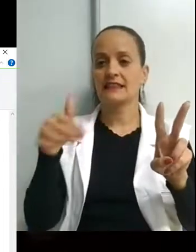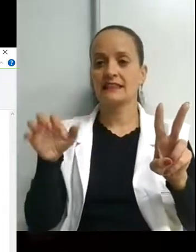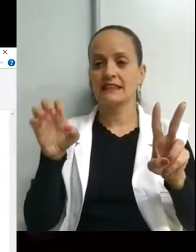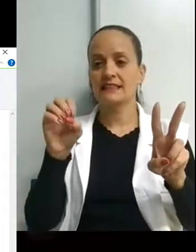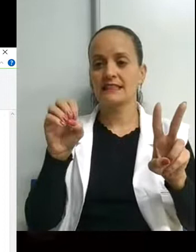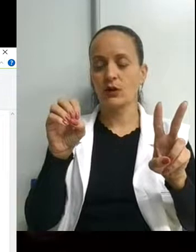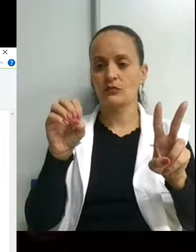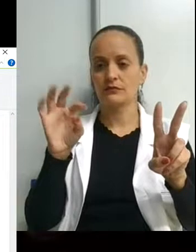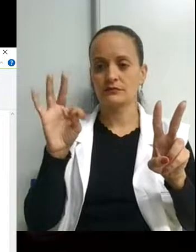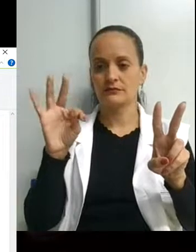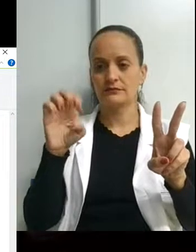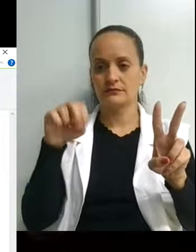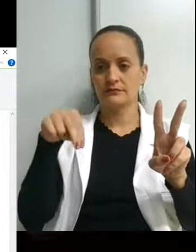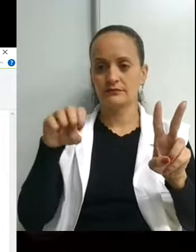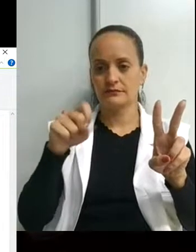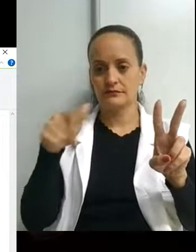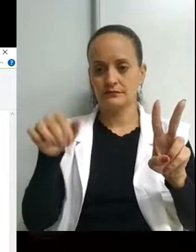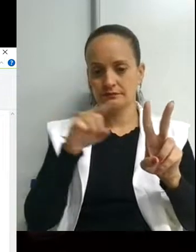ser quem?